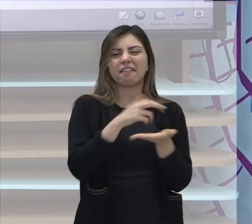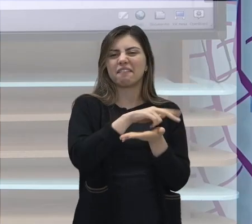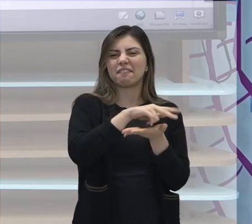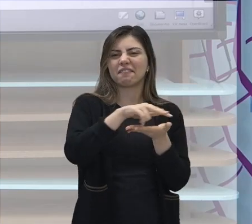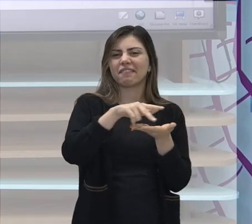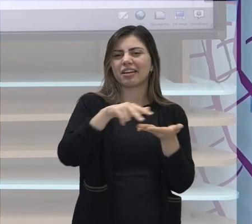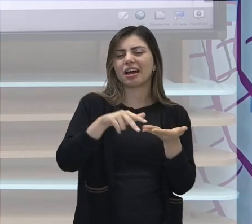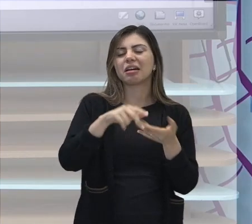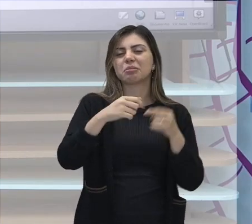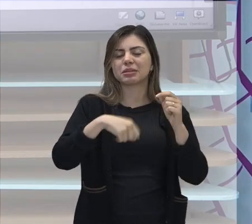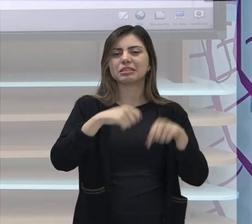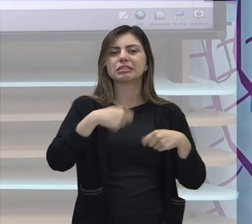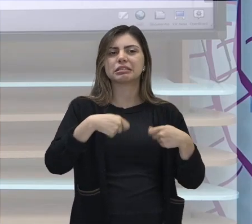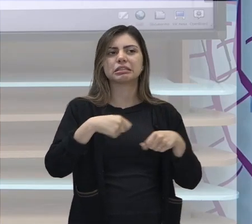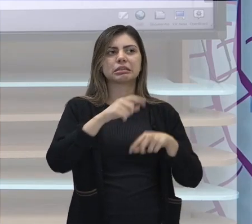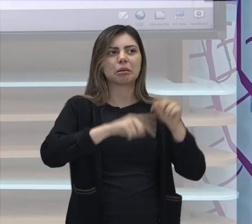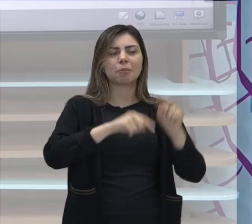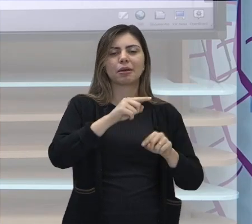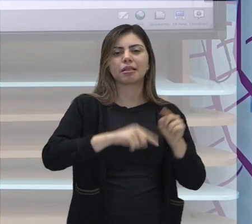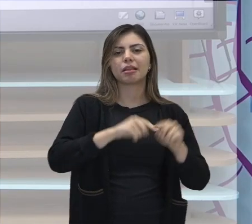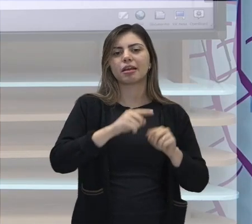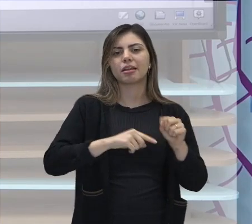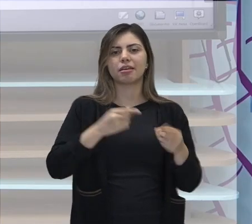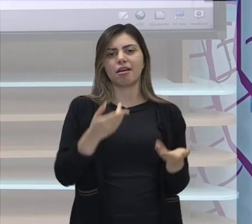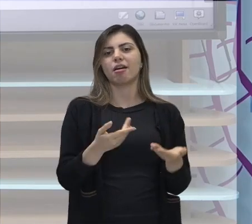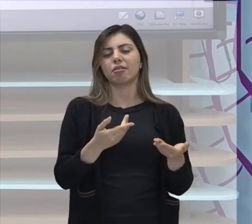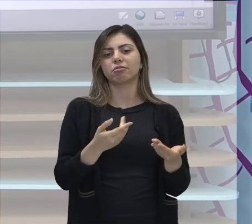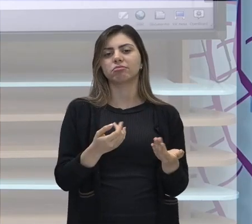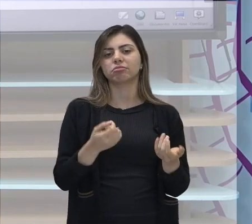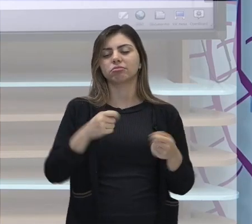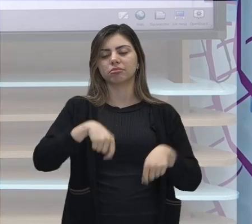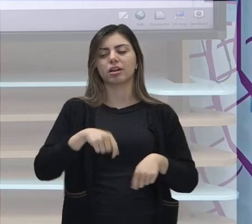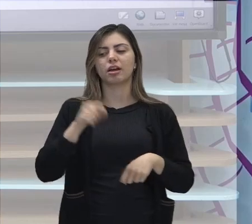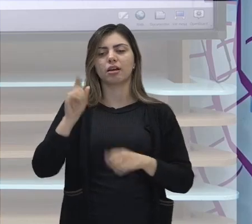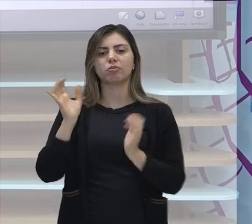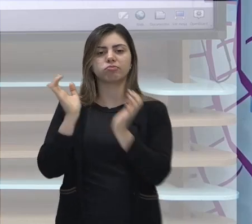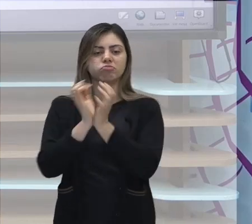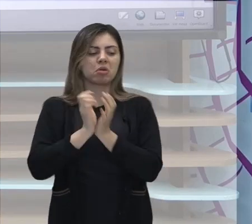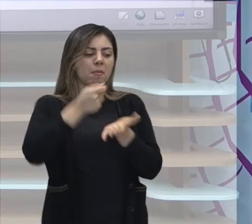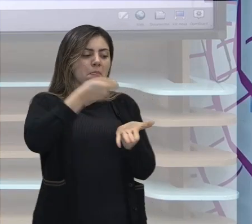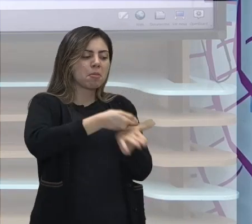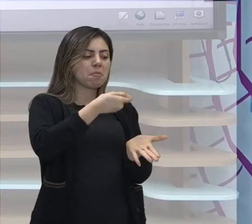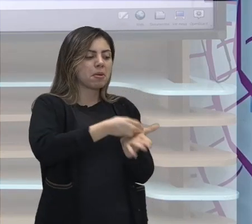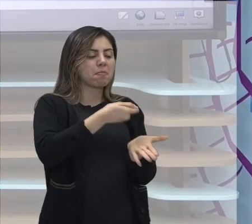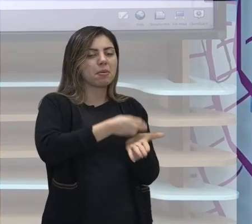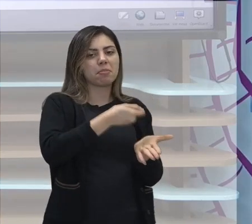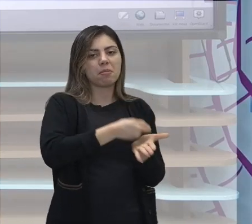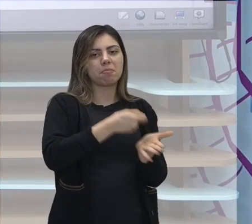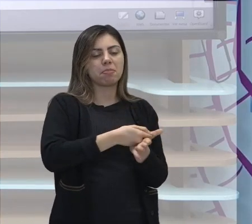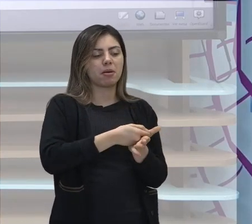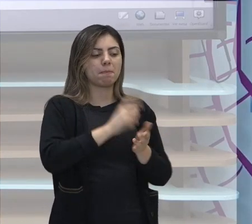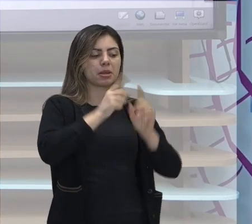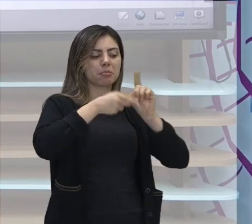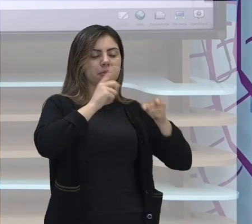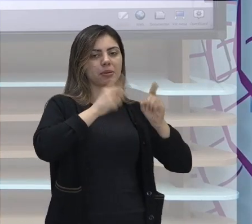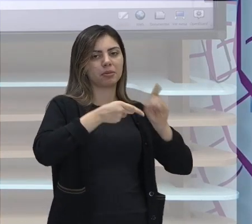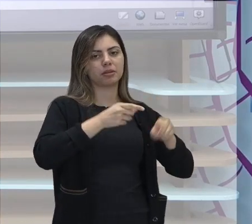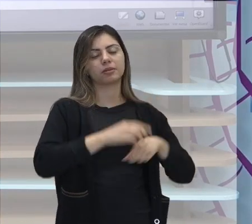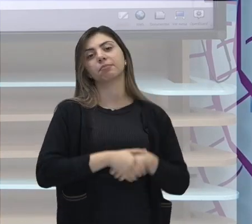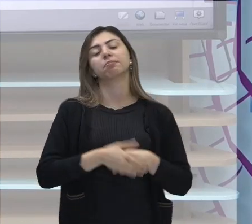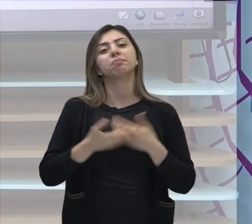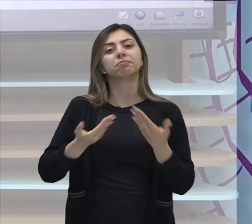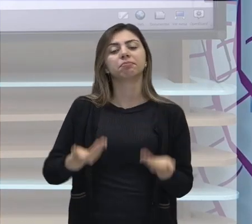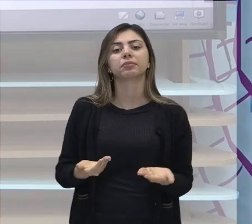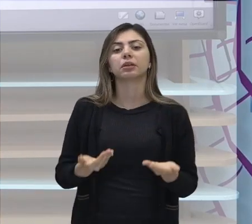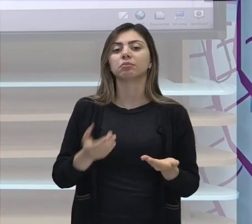utilizar utensílios em prol, né, de uma lógica que o outro está empregando. Então, quando você